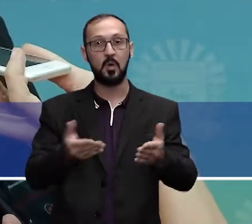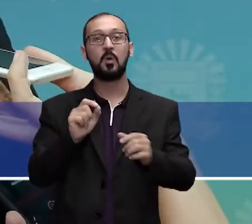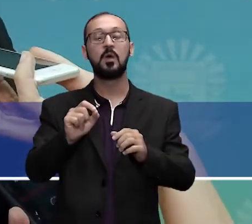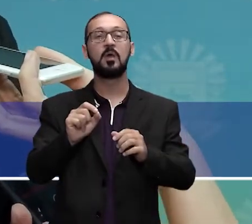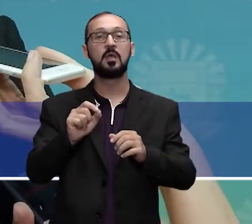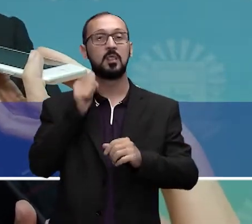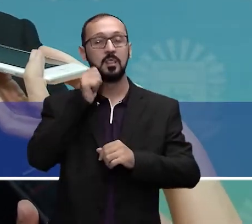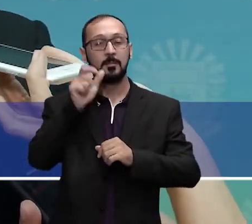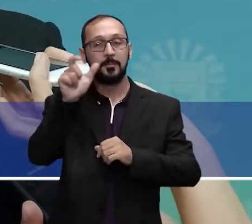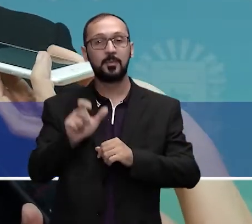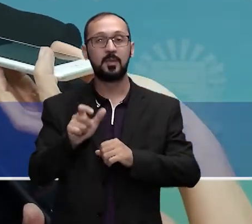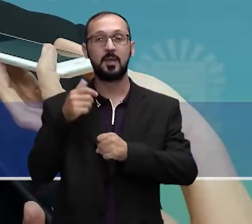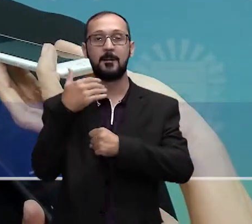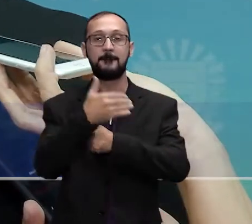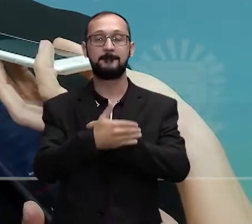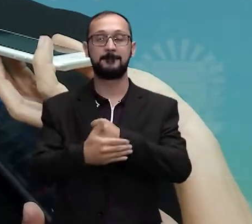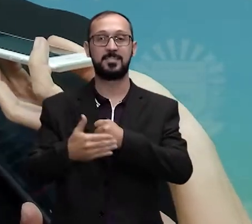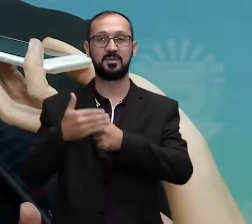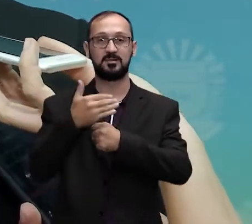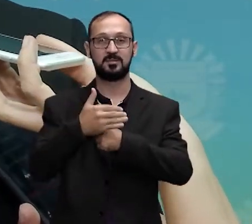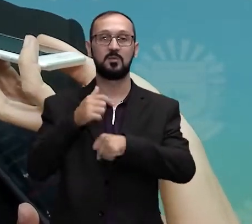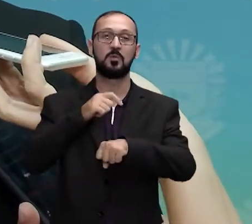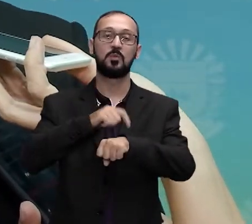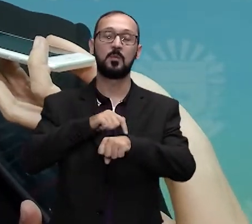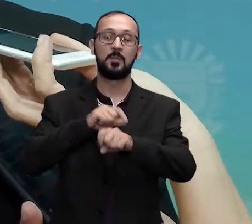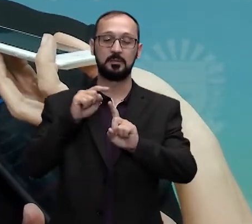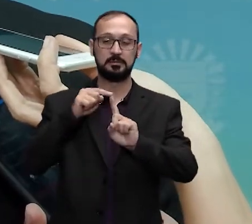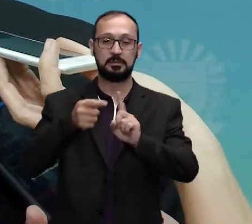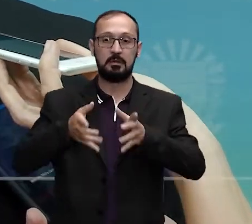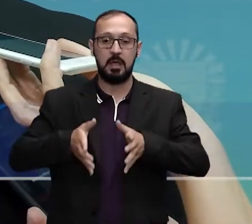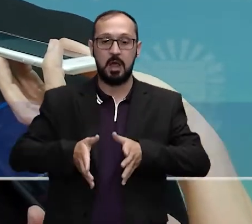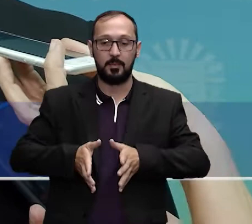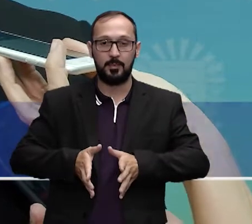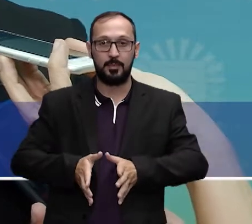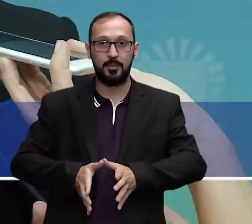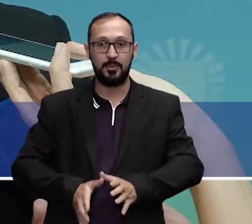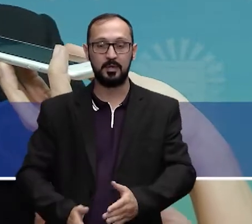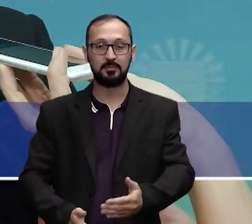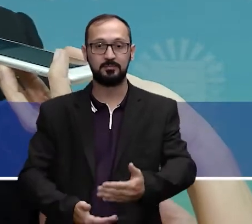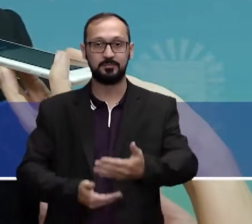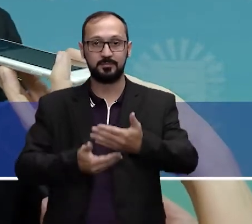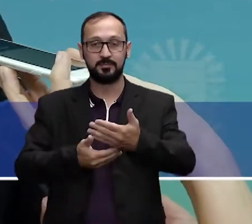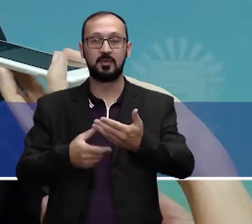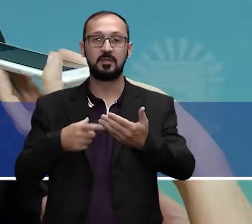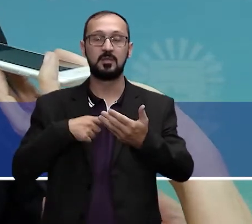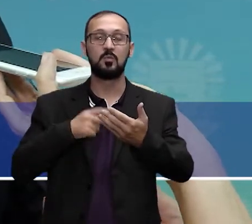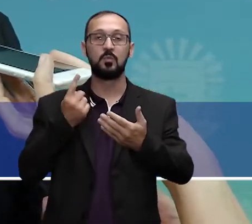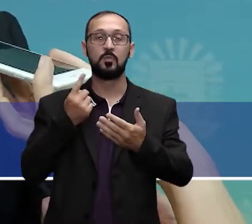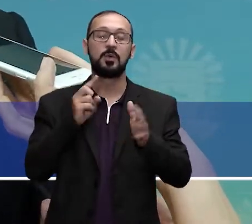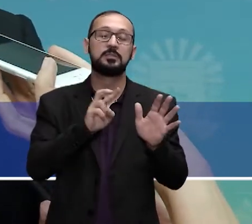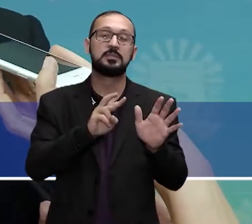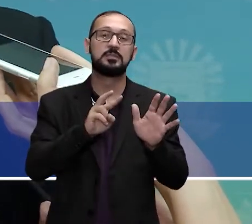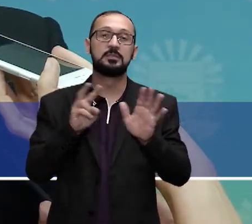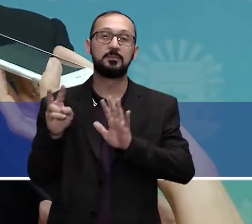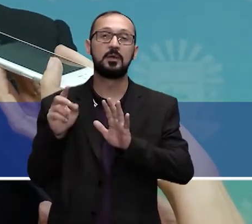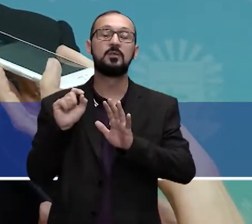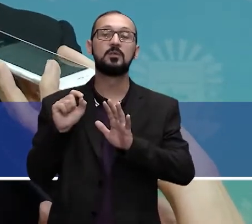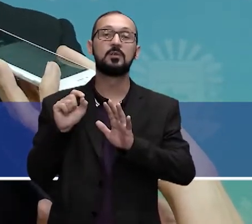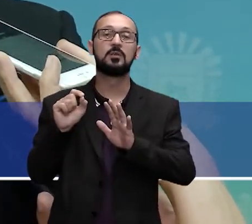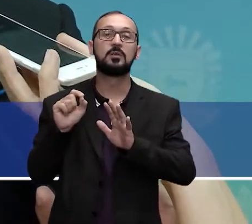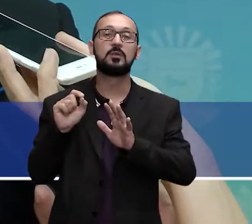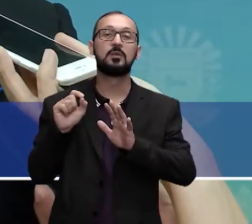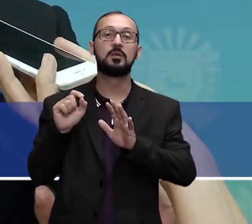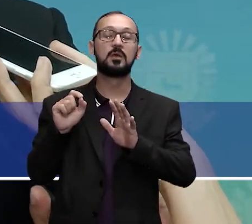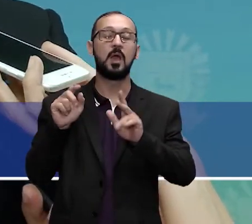veto, visa a proteção da mulher enquanto na situação de parto, né, que vai trazer uma semana